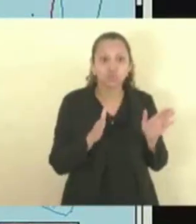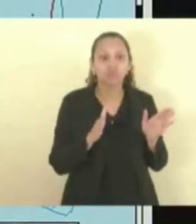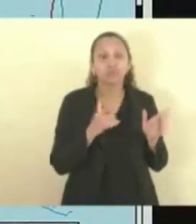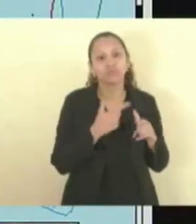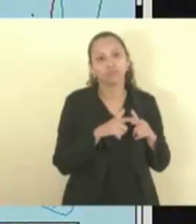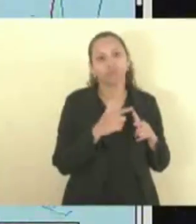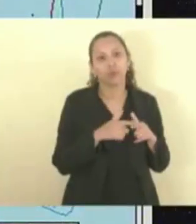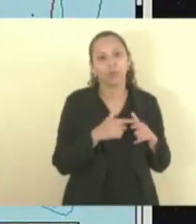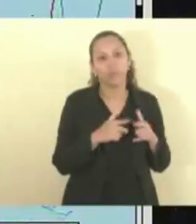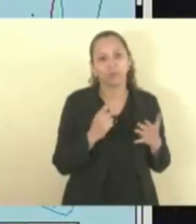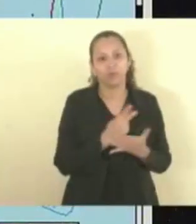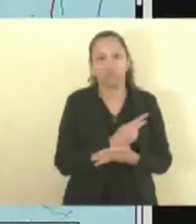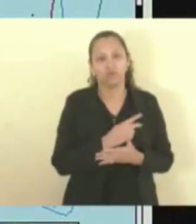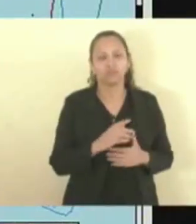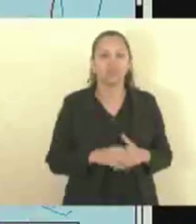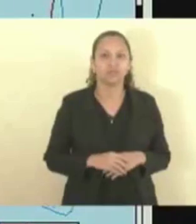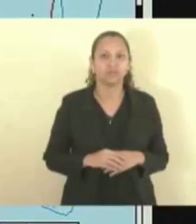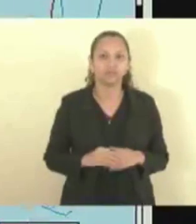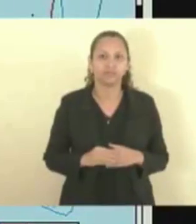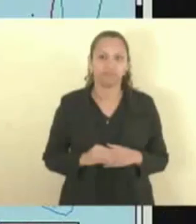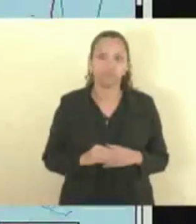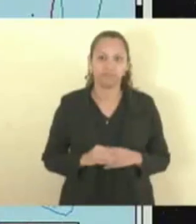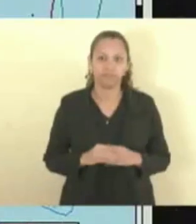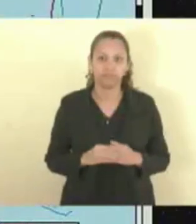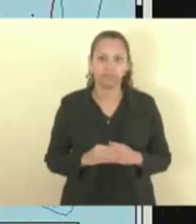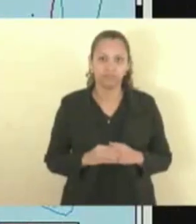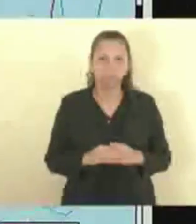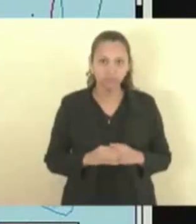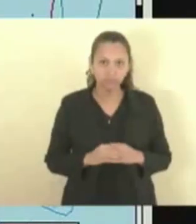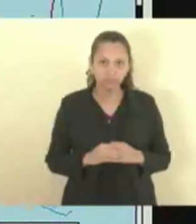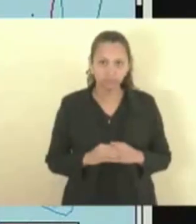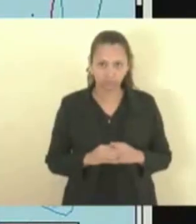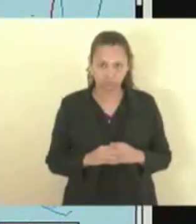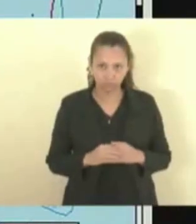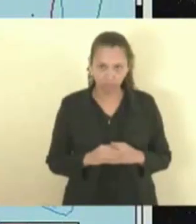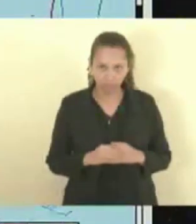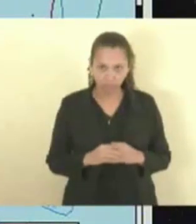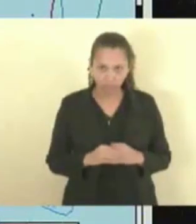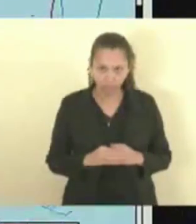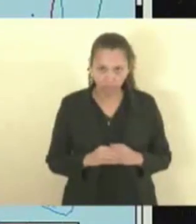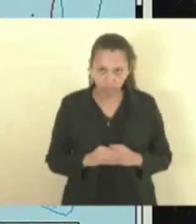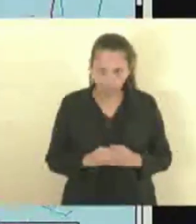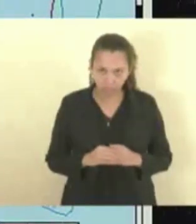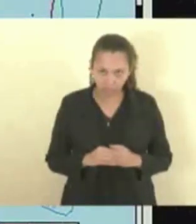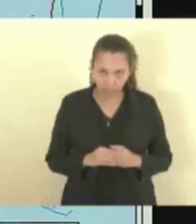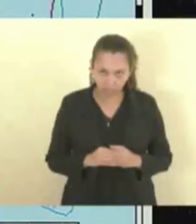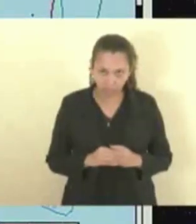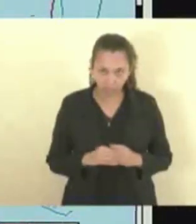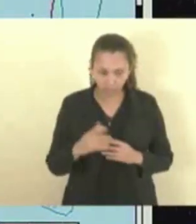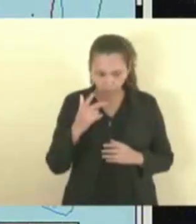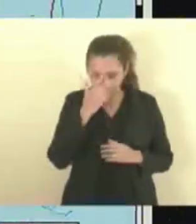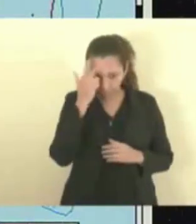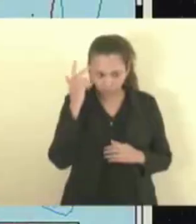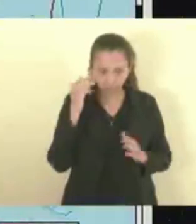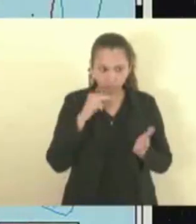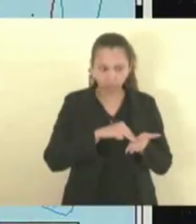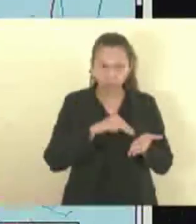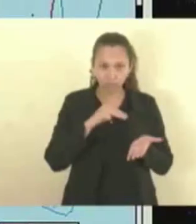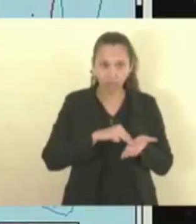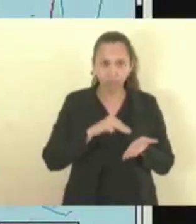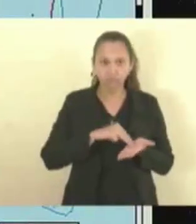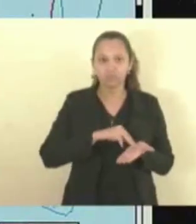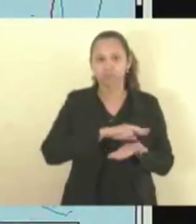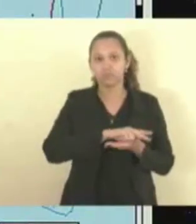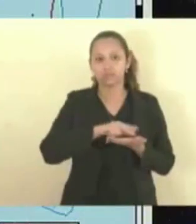problema. Aliás, esse é um problema que acontece em boa parte das lagoas costeiras do Brasil, né? As pessoas, por diferentes razões, vão abrir a barra